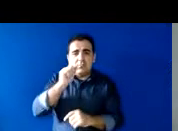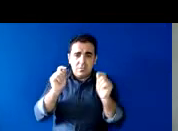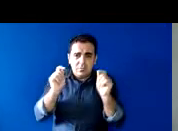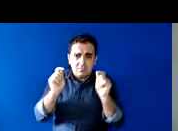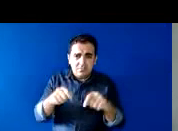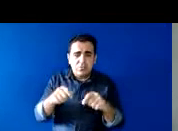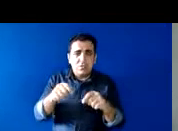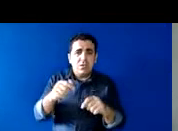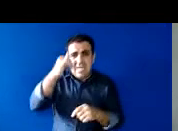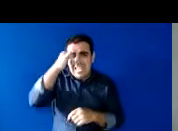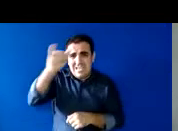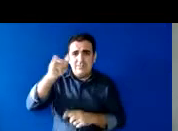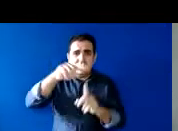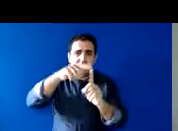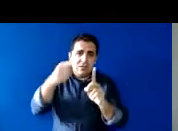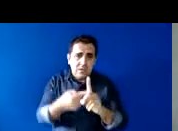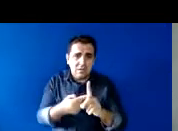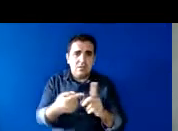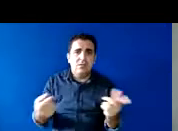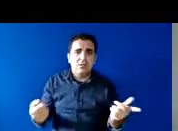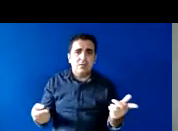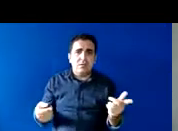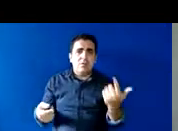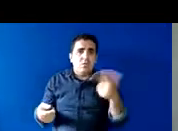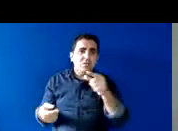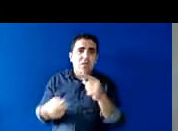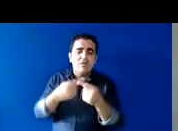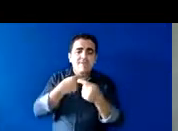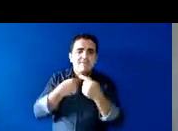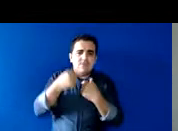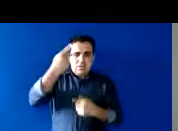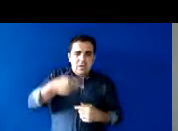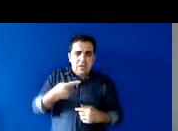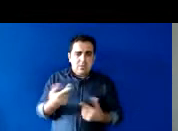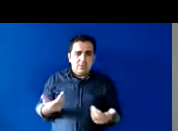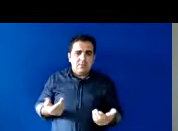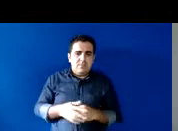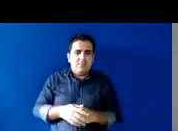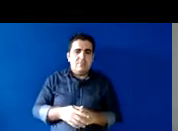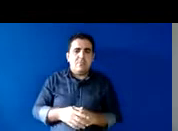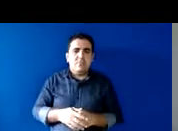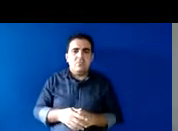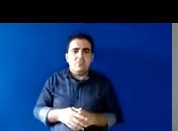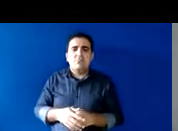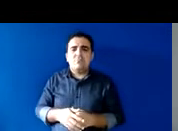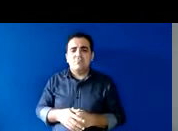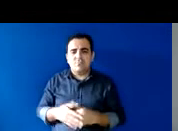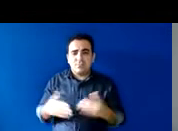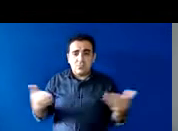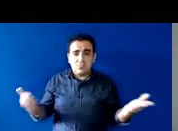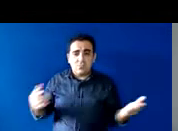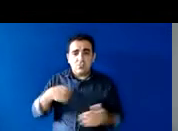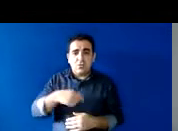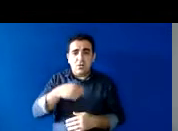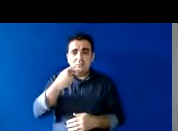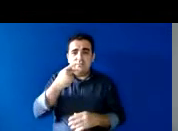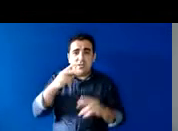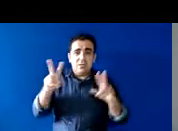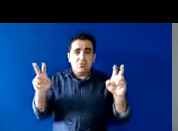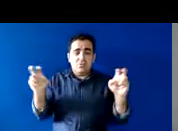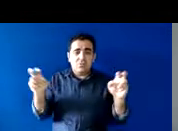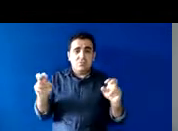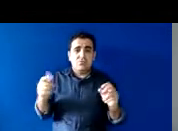não engravidasse sem o seu desejo, né? E quando nós falamos de gravidez não desejada,